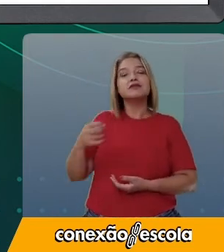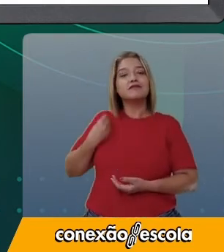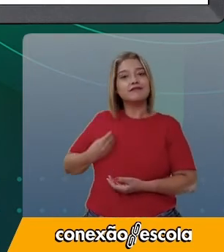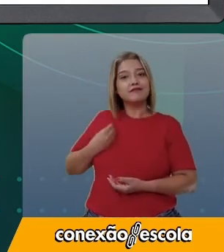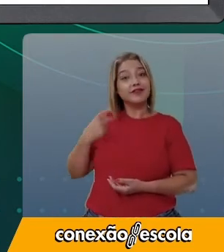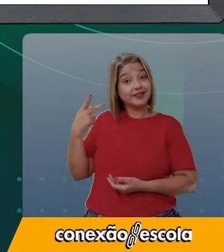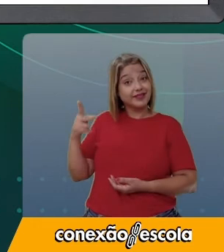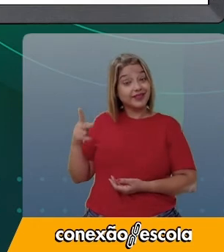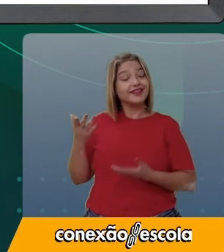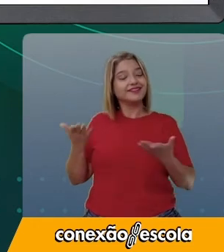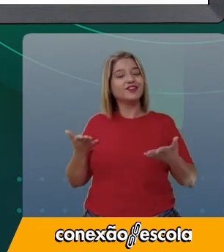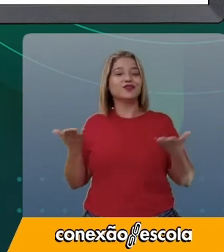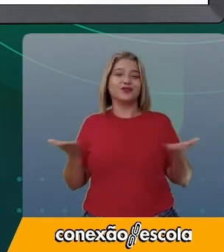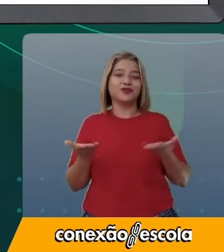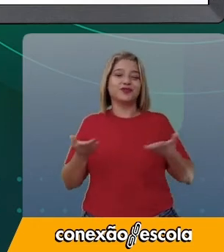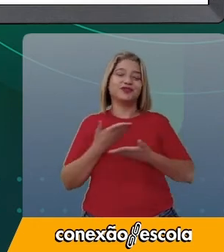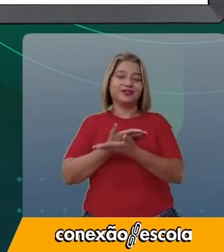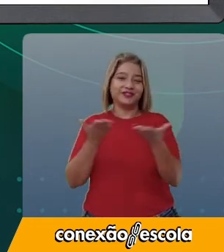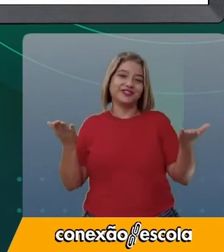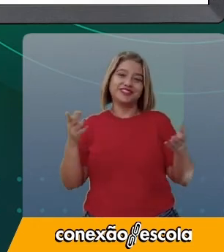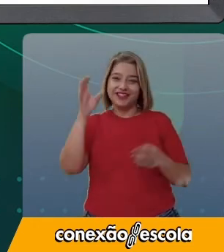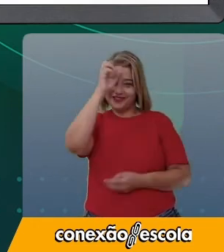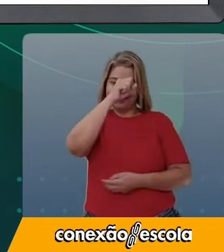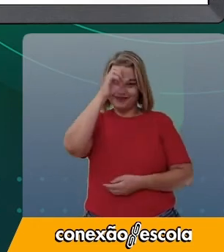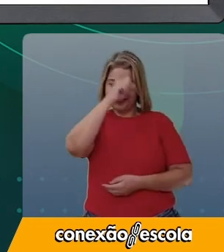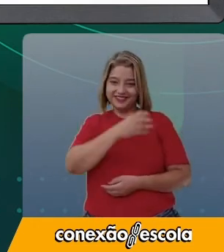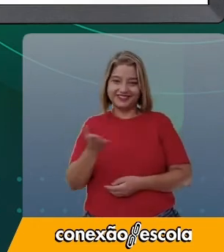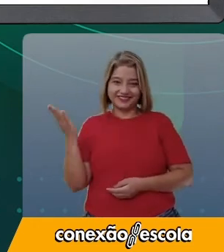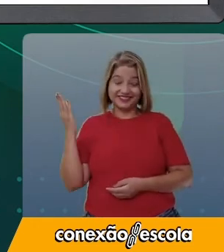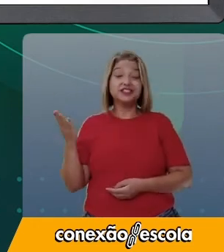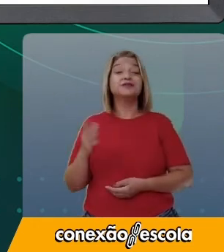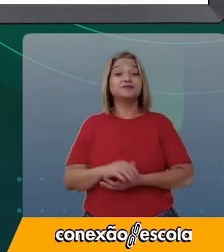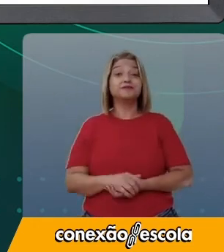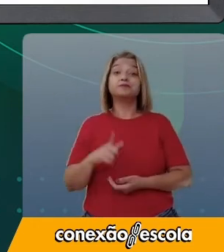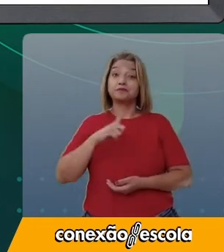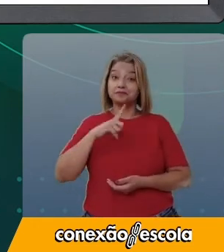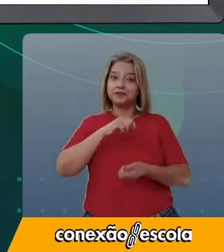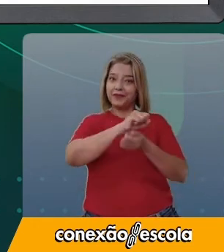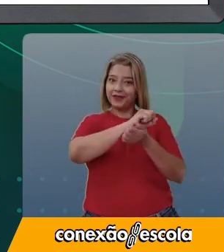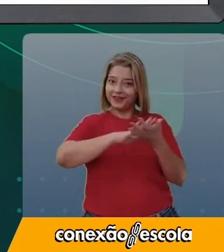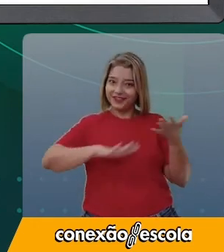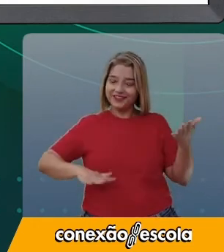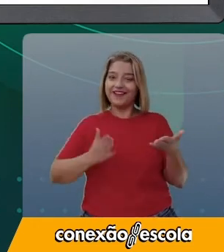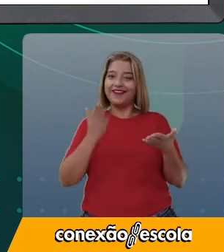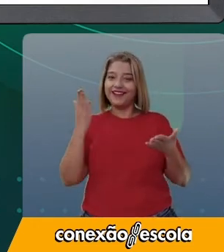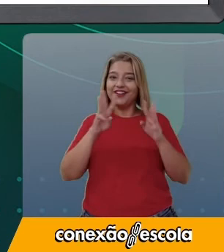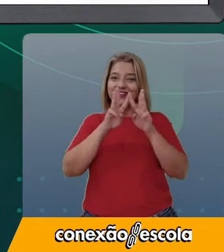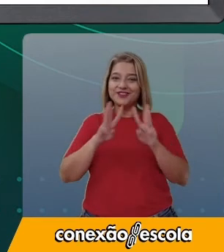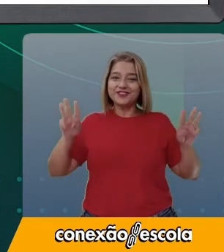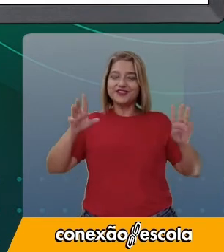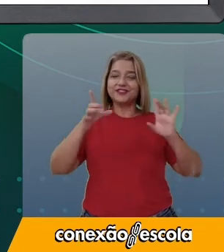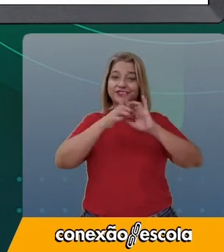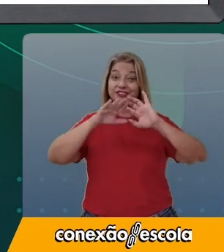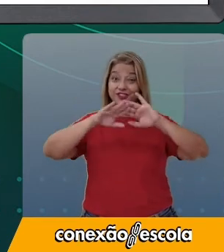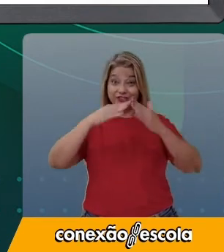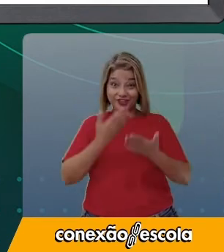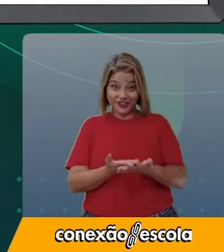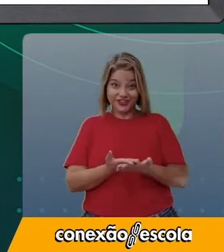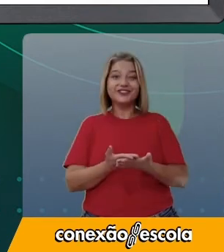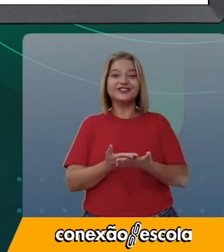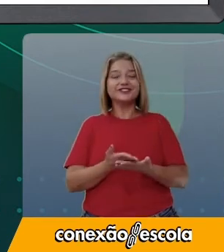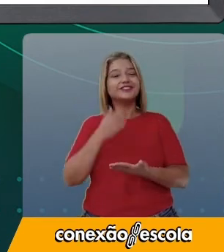E foi isso que a gente fez aqui hoje. E tem atividades no portal Conexão